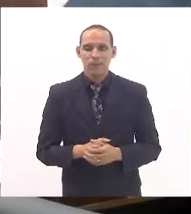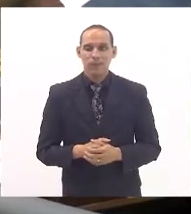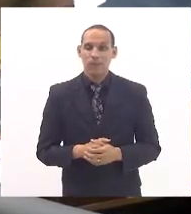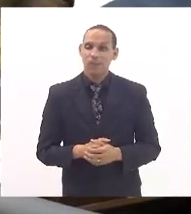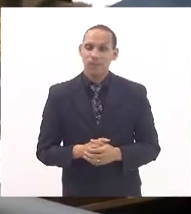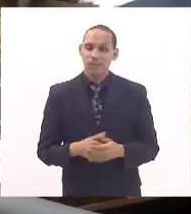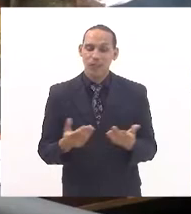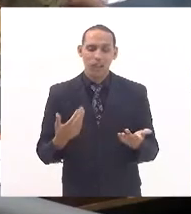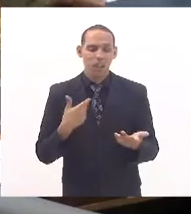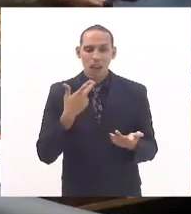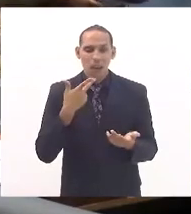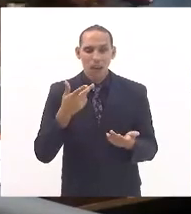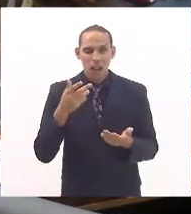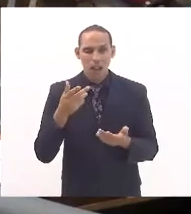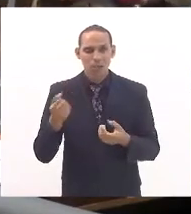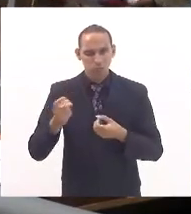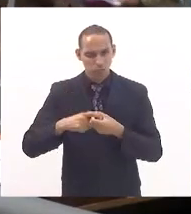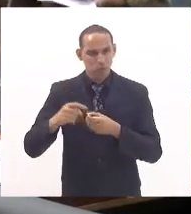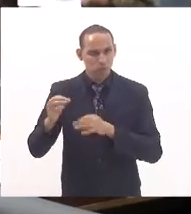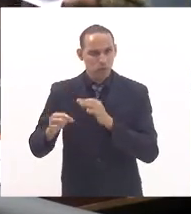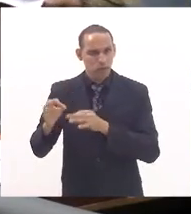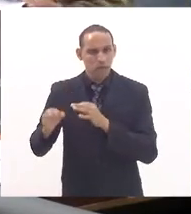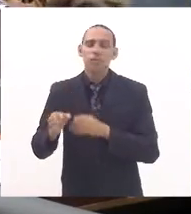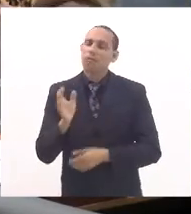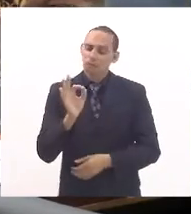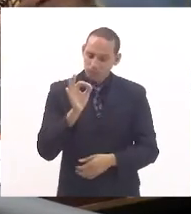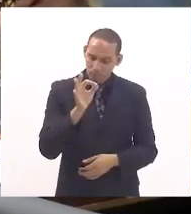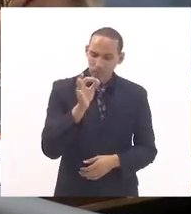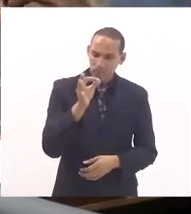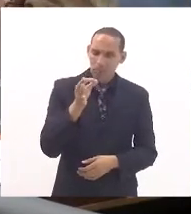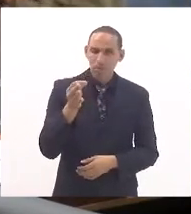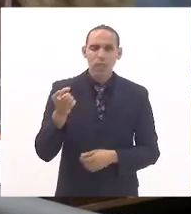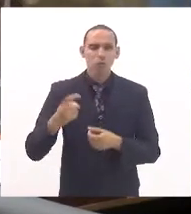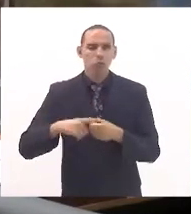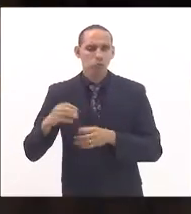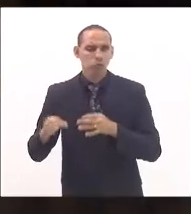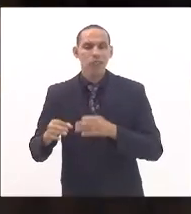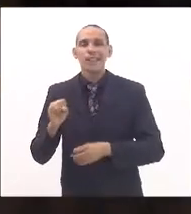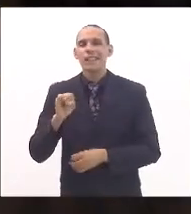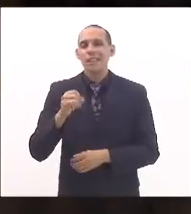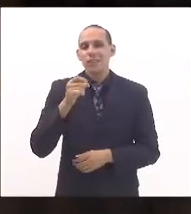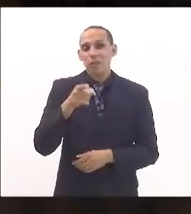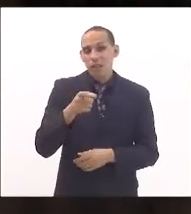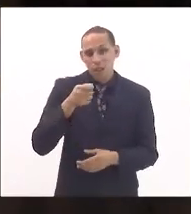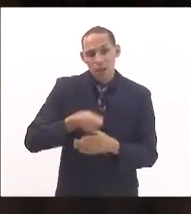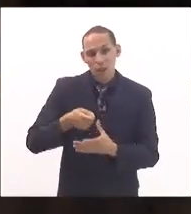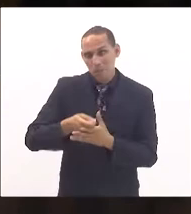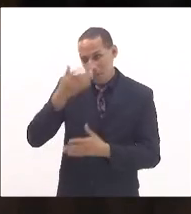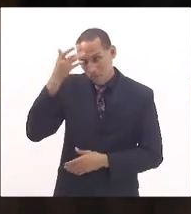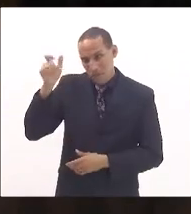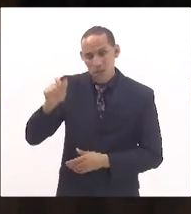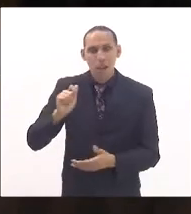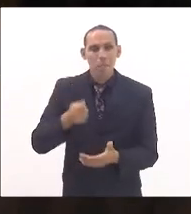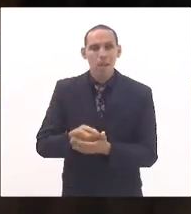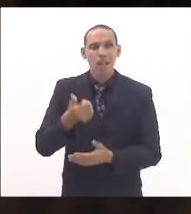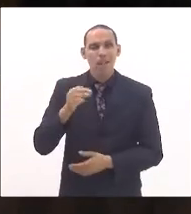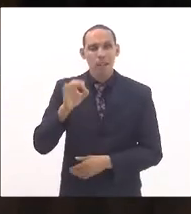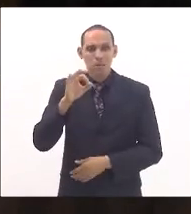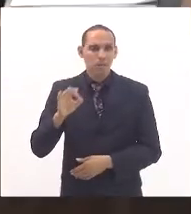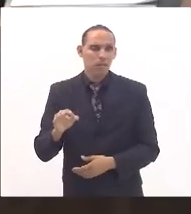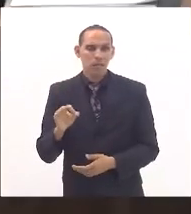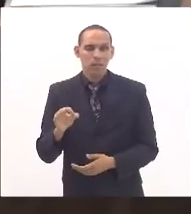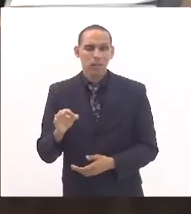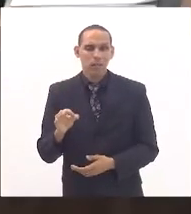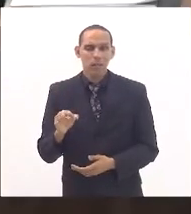Falando de recuperação judicial. Isso que eu estou falando, de recuperação judicial. Se você obrigar o sujeito a pagar 10%, ele não vai fazer, está em recuperação judicial. Mas